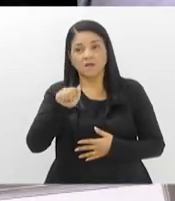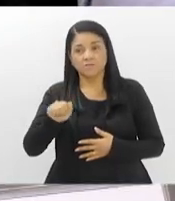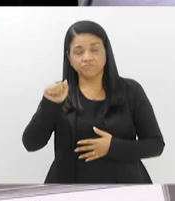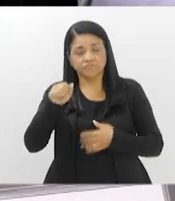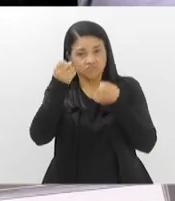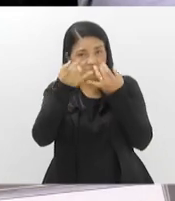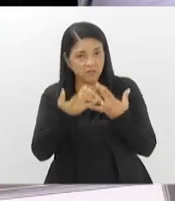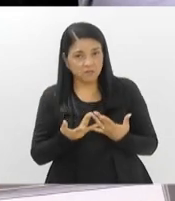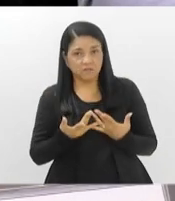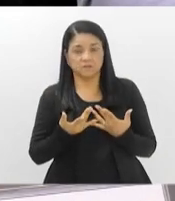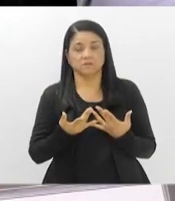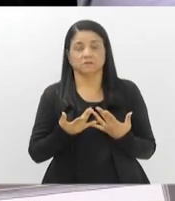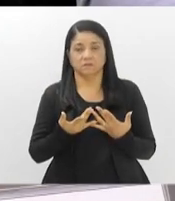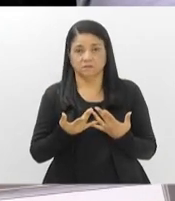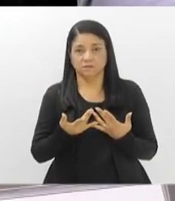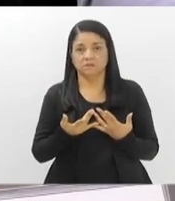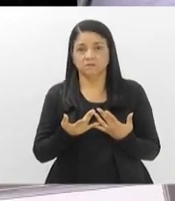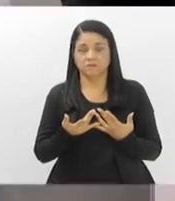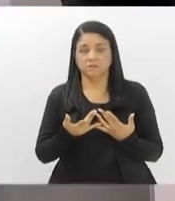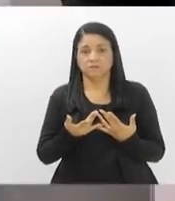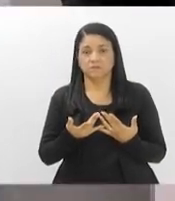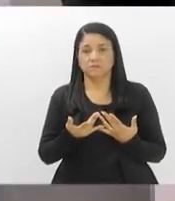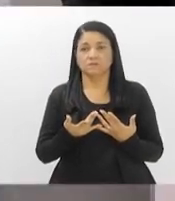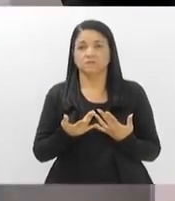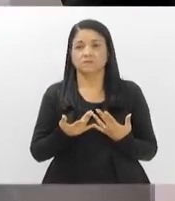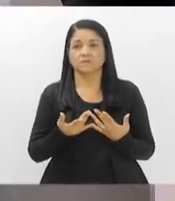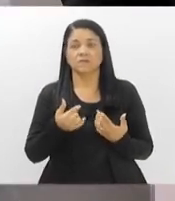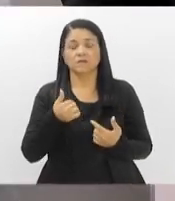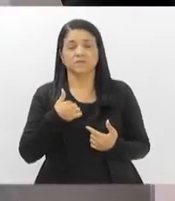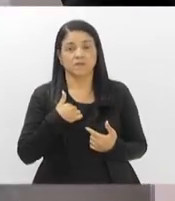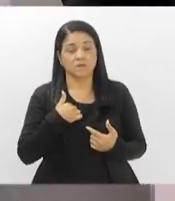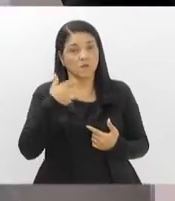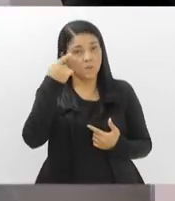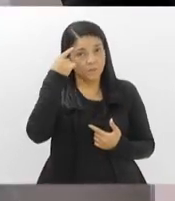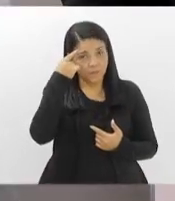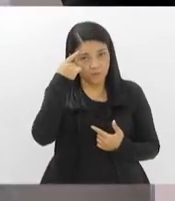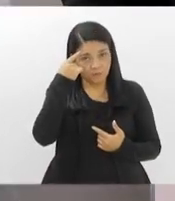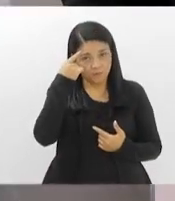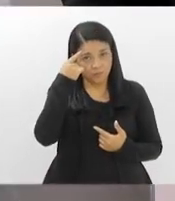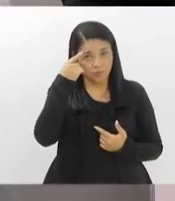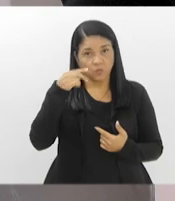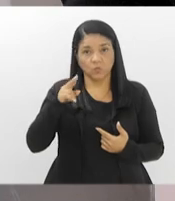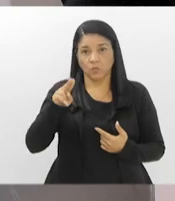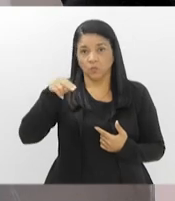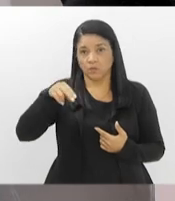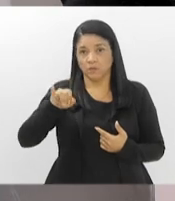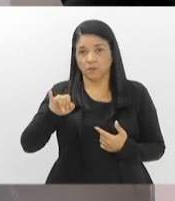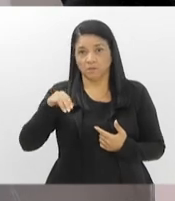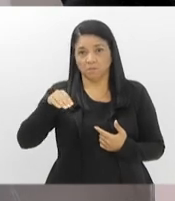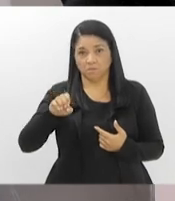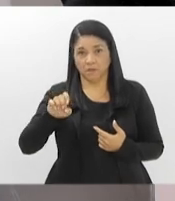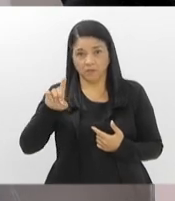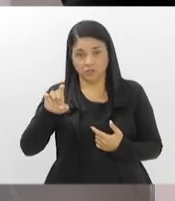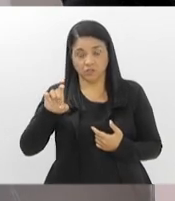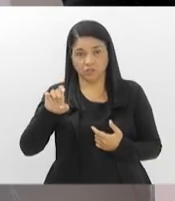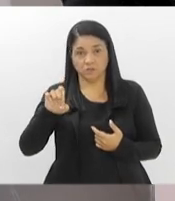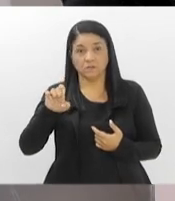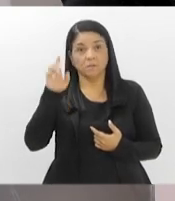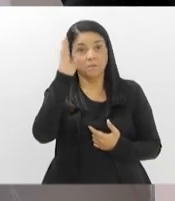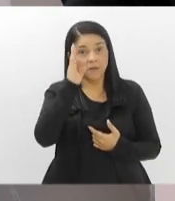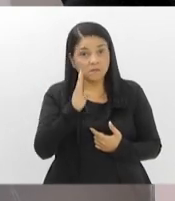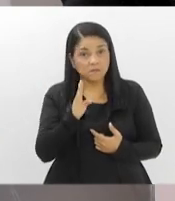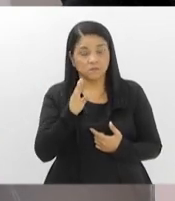isso essa questão isso eu que é porque eu eu eu na minha cabeça eu penso Brasil porque a Unimed Brasil é que tem